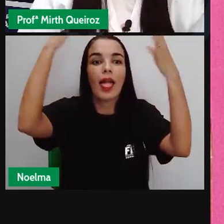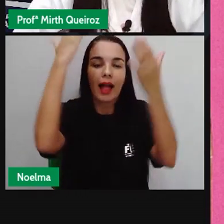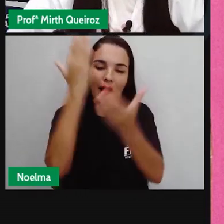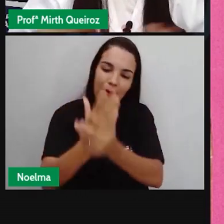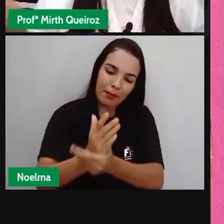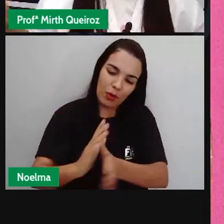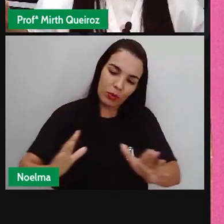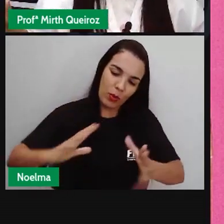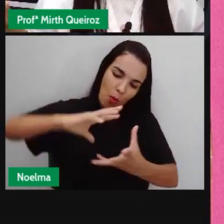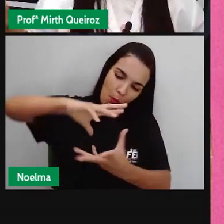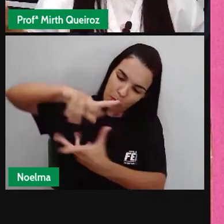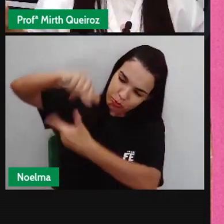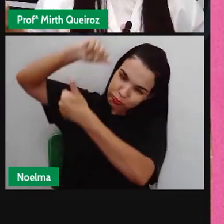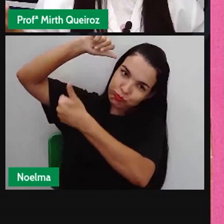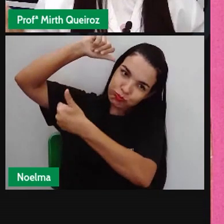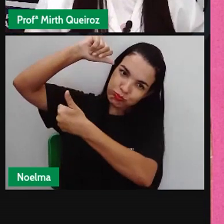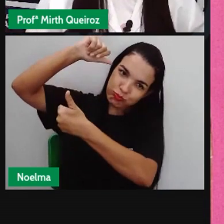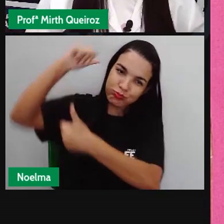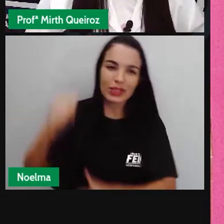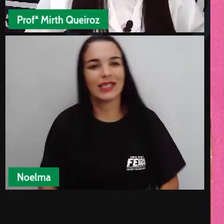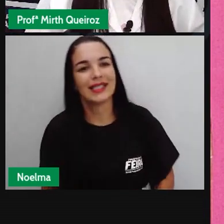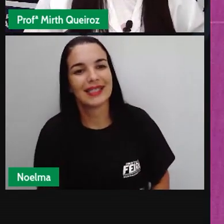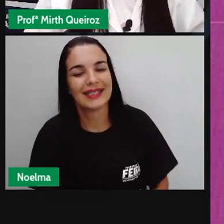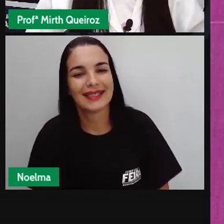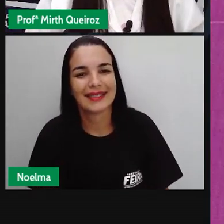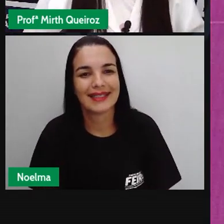fundo. Acabou-se o mundo.